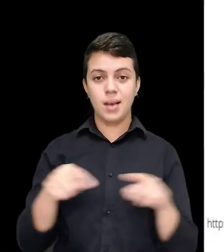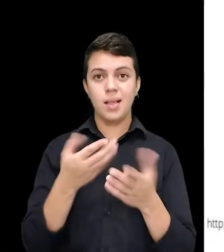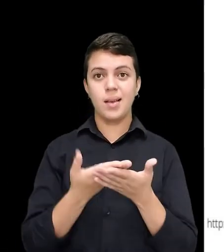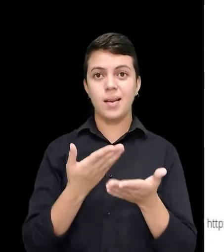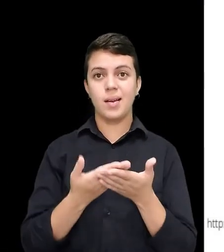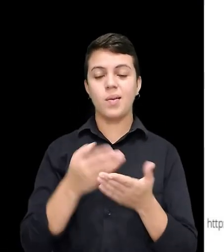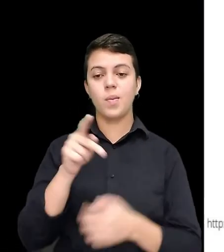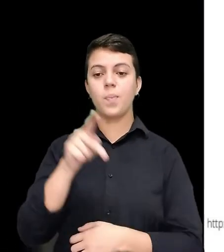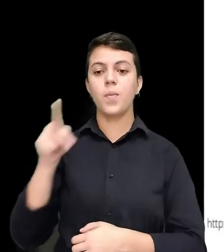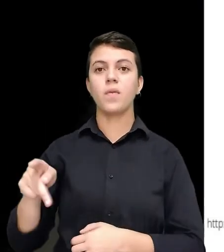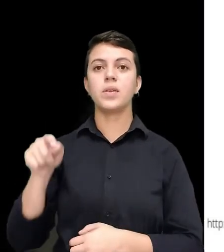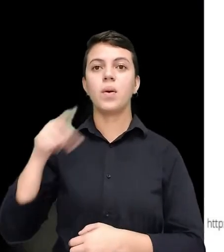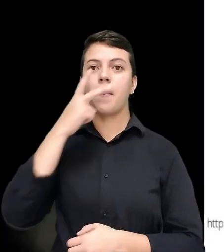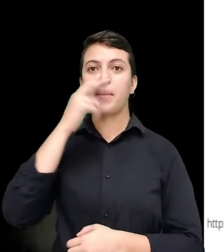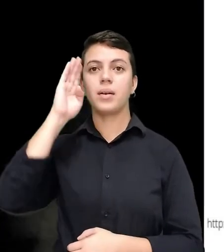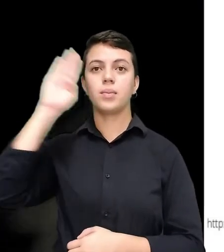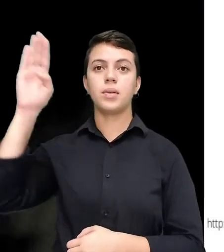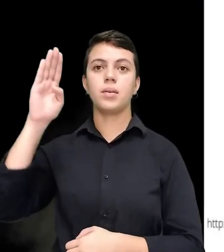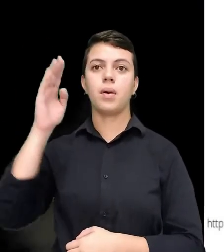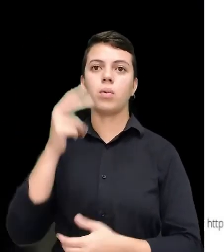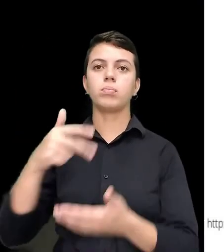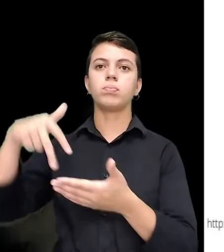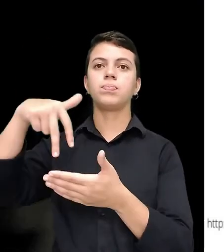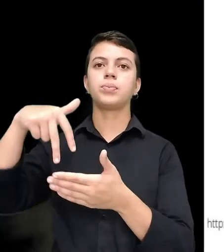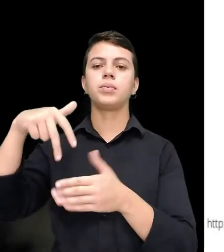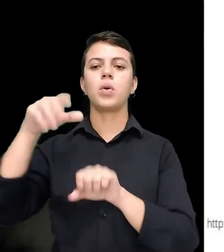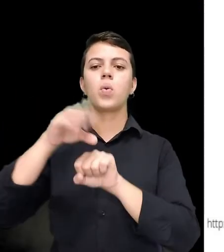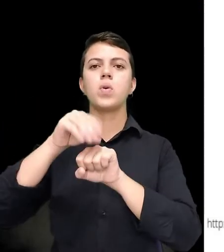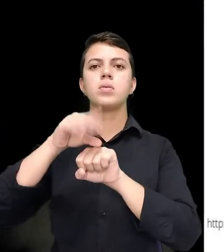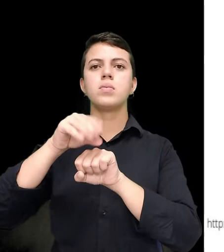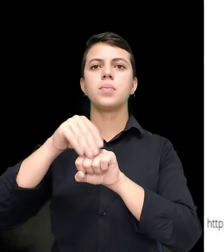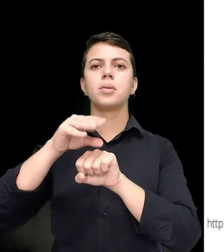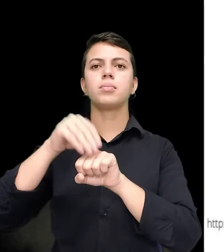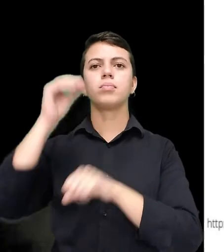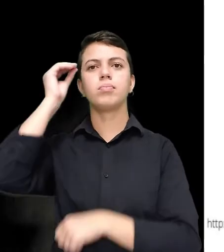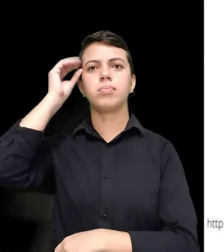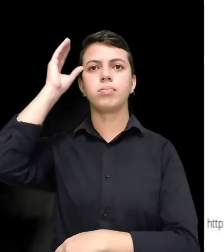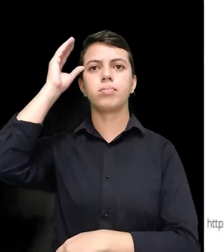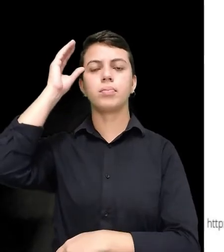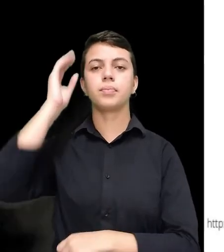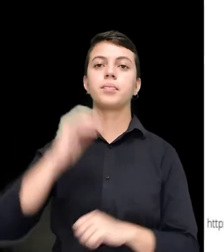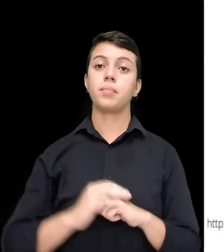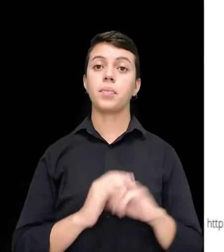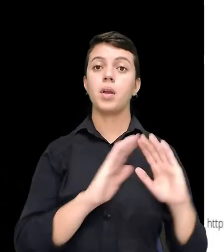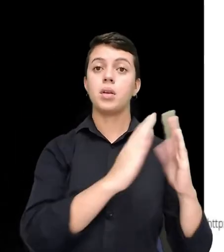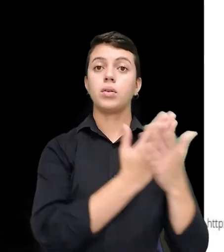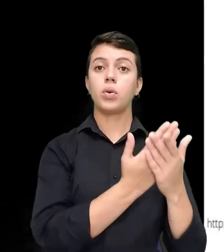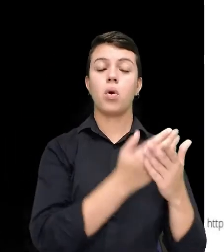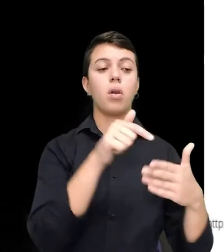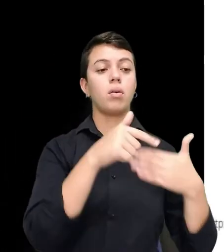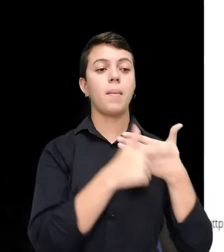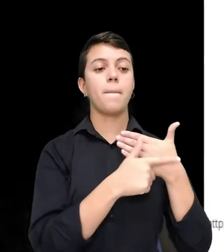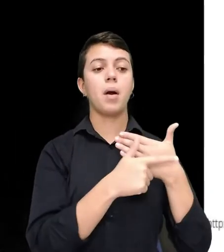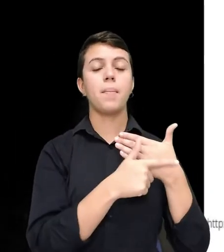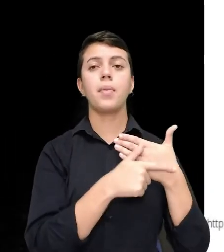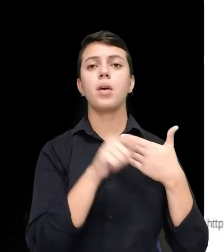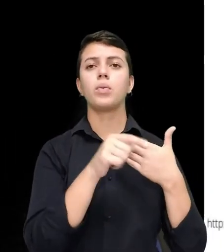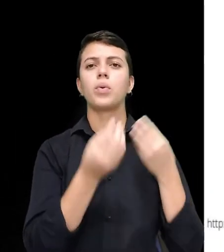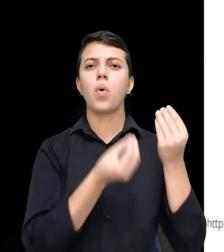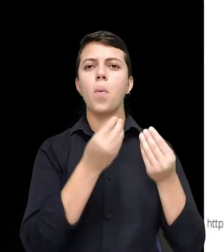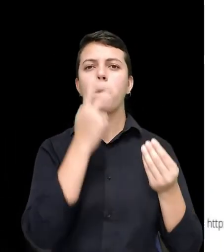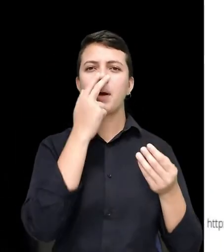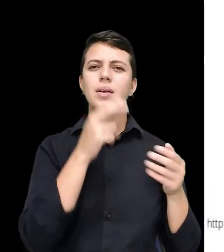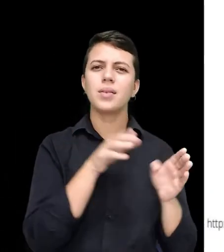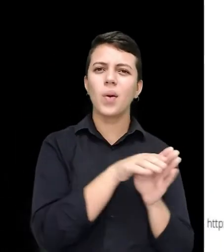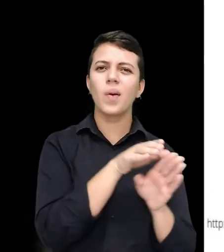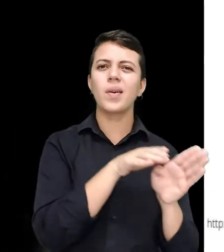é sempre aquele detentor do saber, e o papel da escola consiste nessa preparação